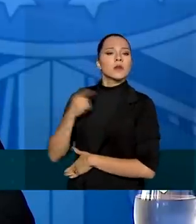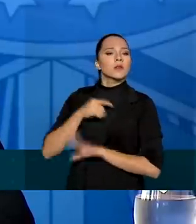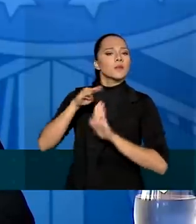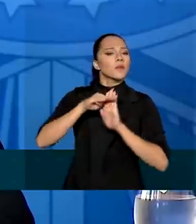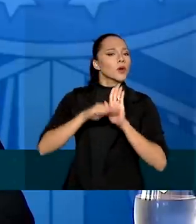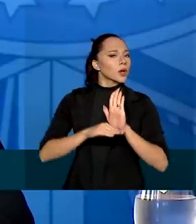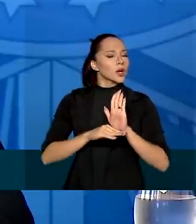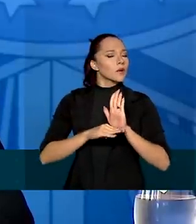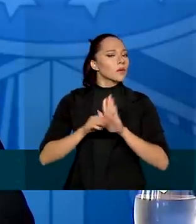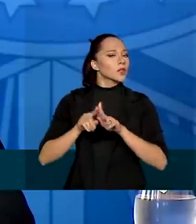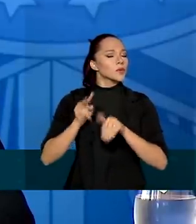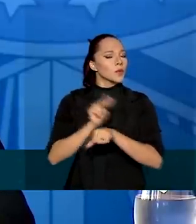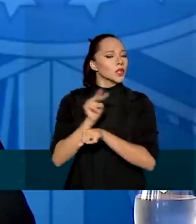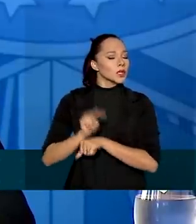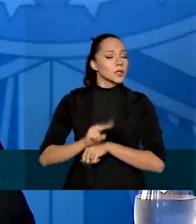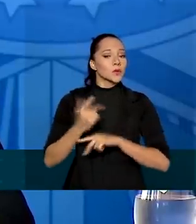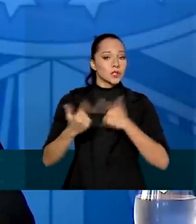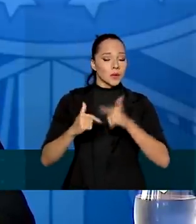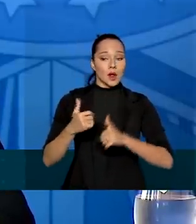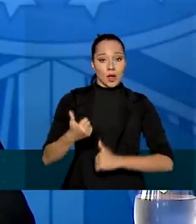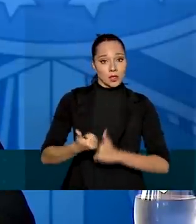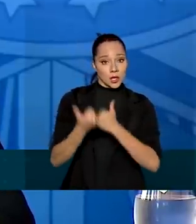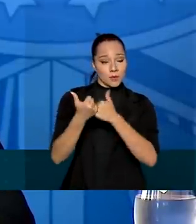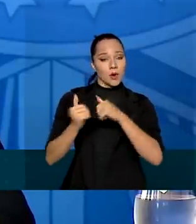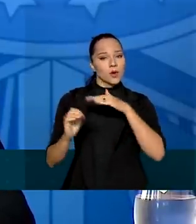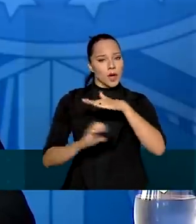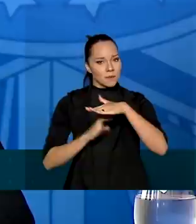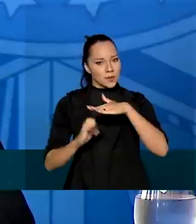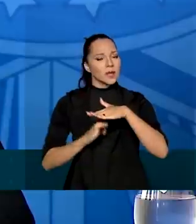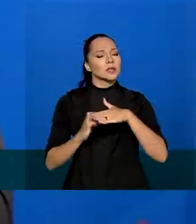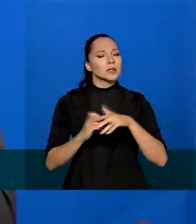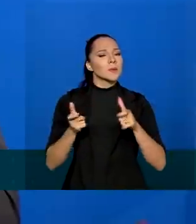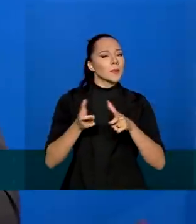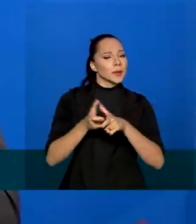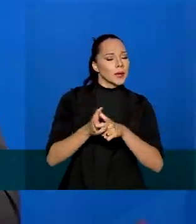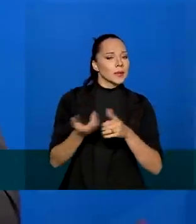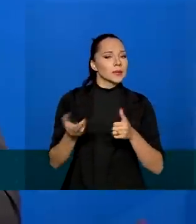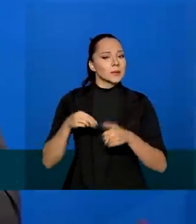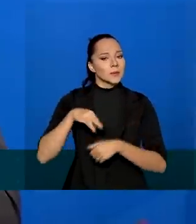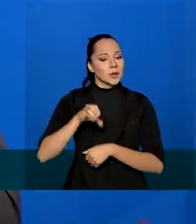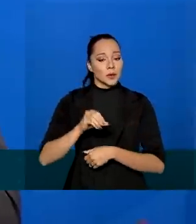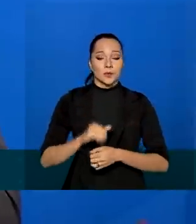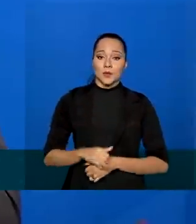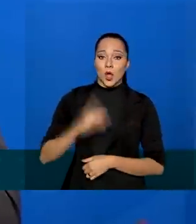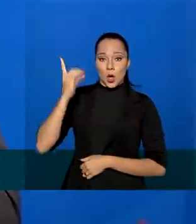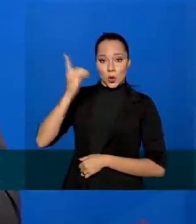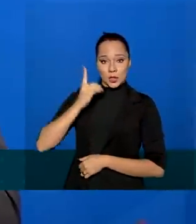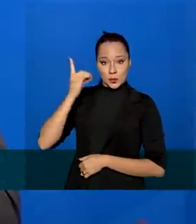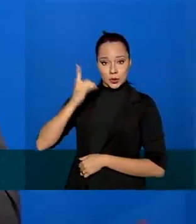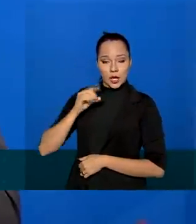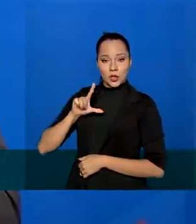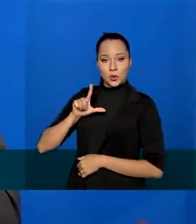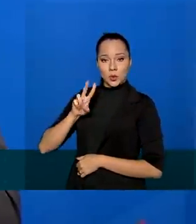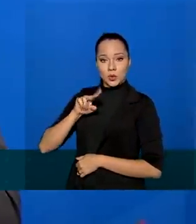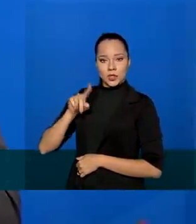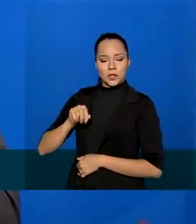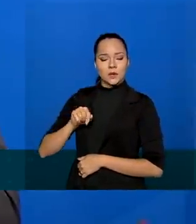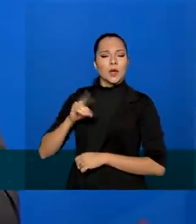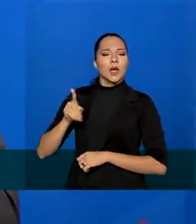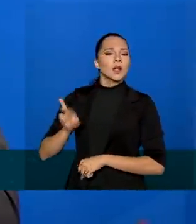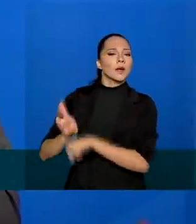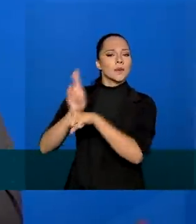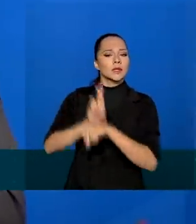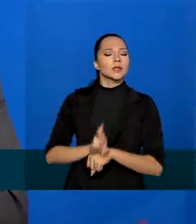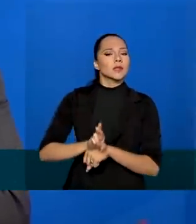dos programas de manutenção de empregos e de apoio a pequenas e microempresas o deputado Doutor Luizinho representou o presidente